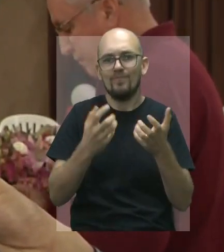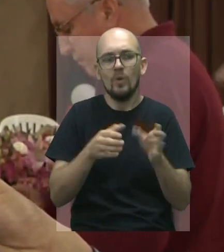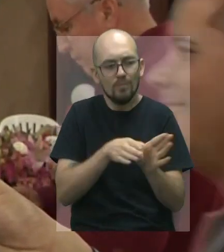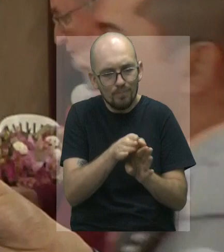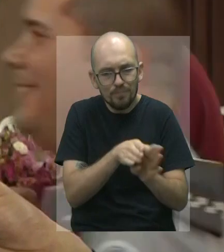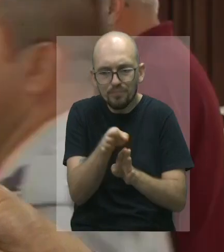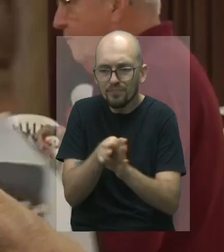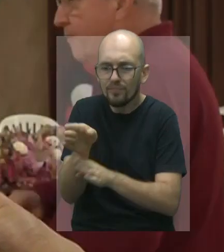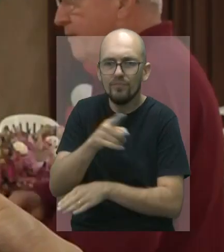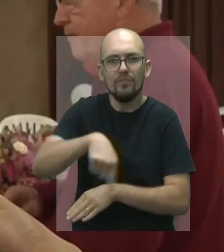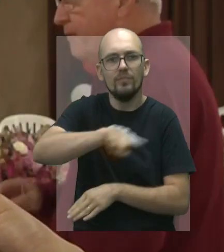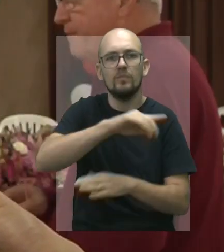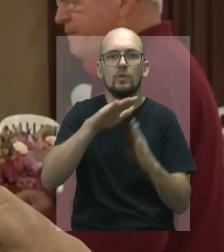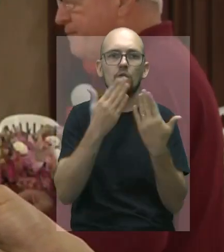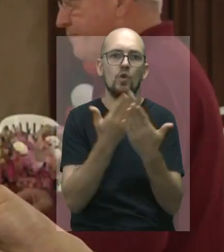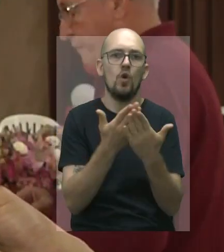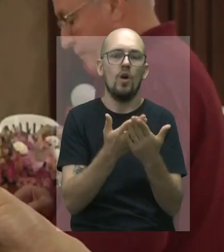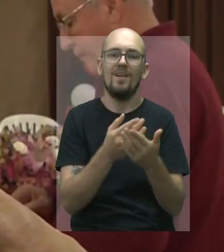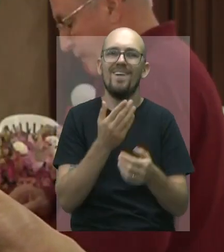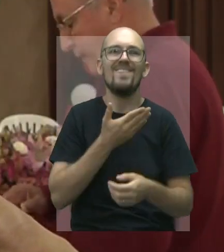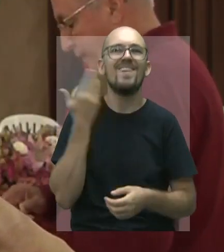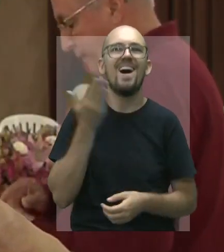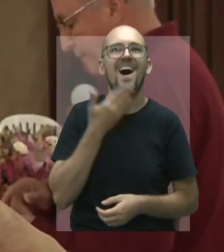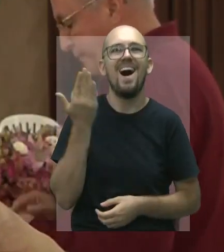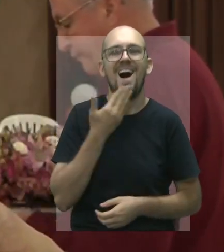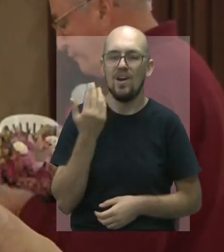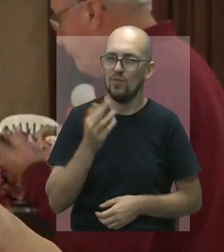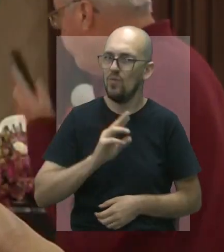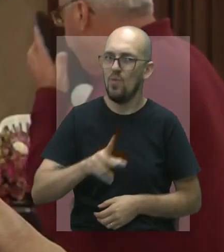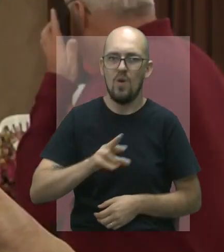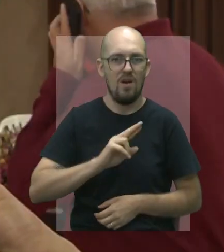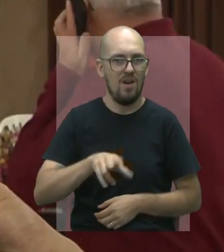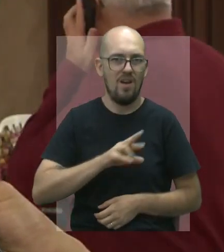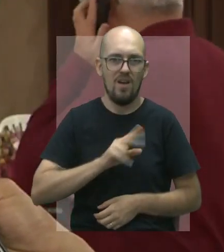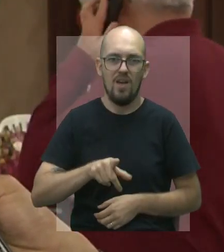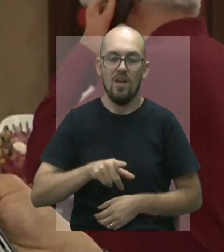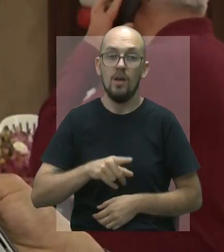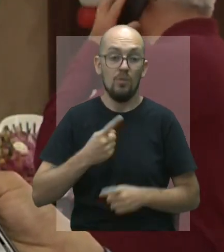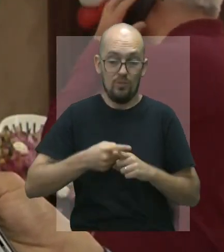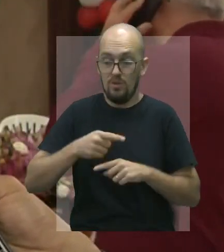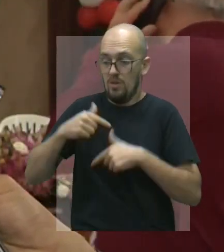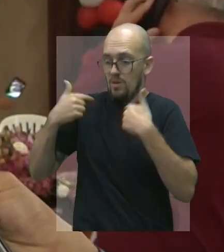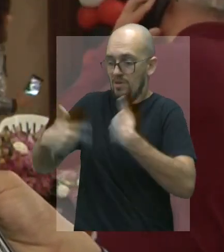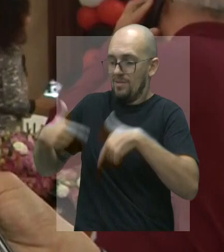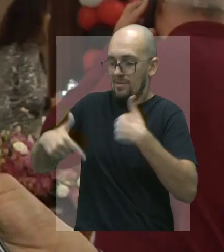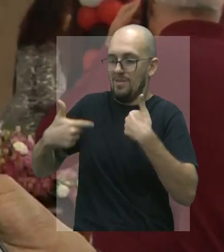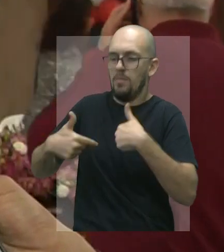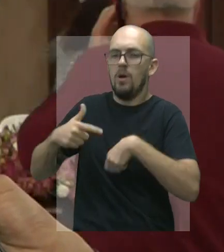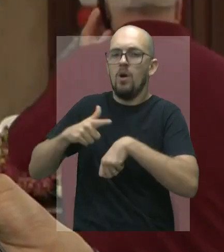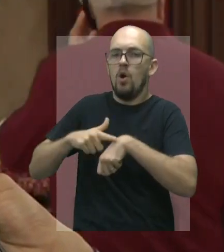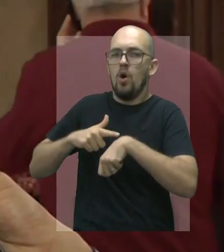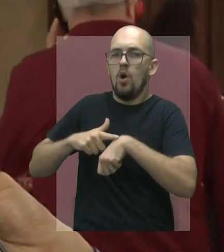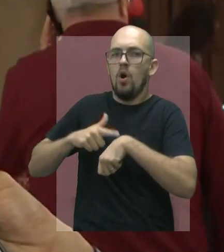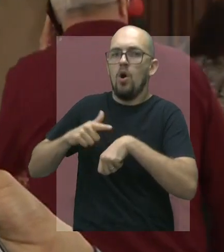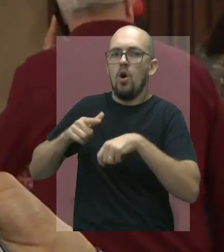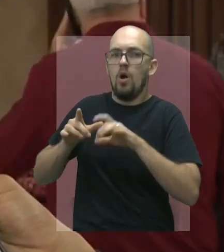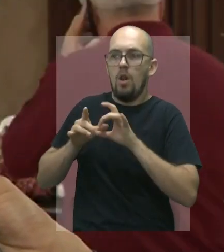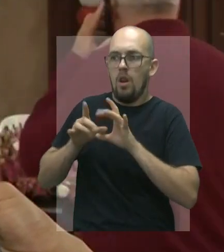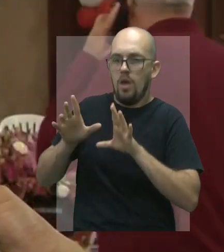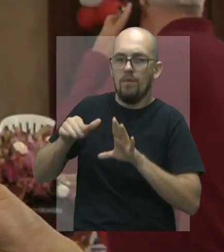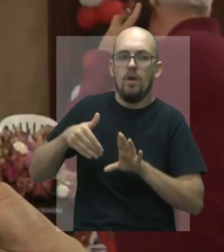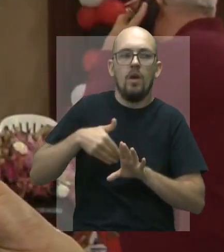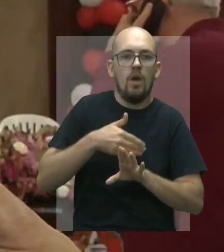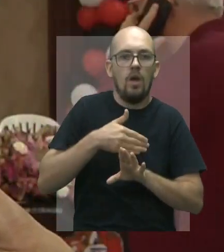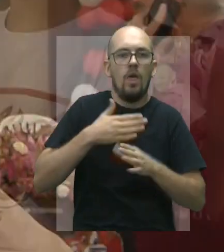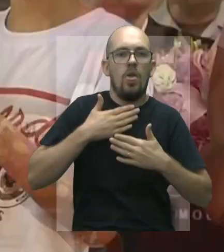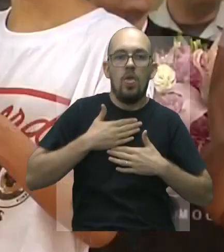ProERD seja aplicado nas escolas. Não é fácil, porque ele continua sendo policial militar. Então, é quase que uma jornada